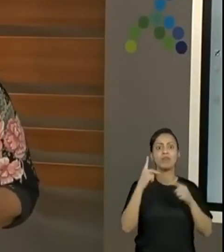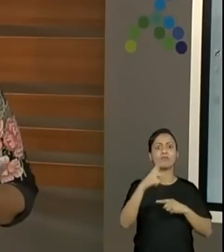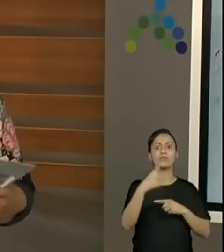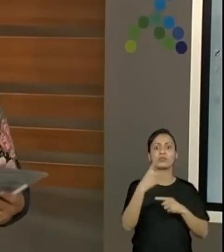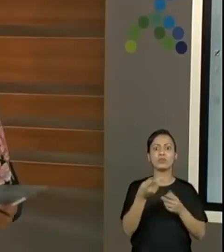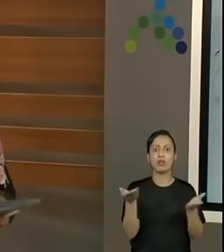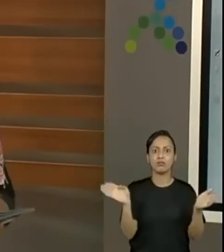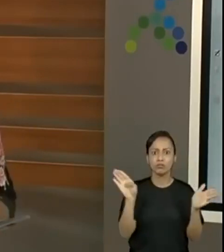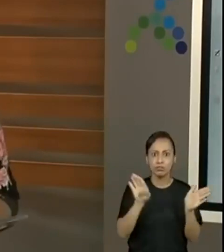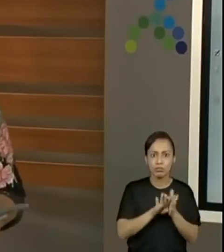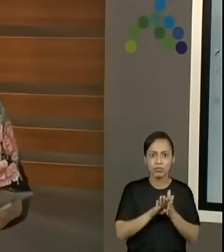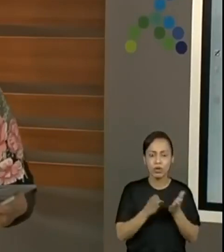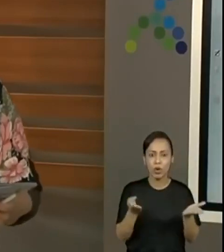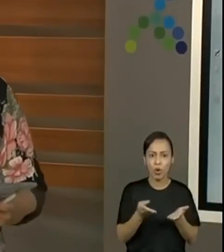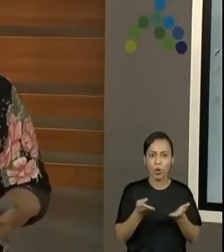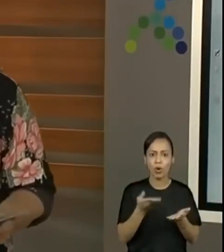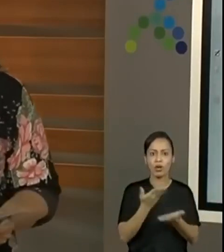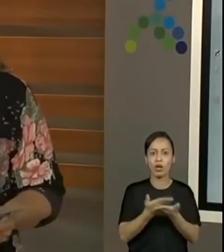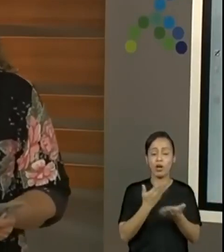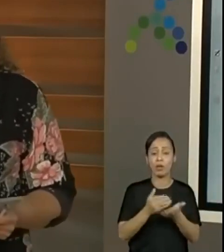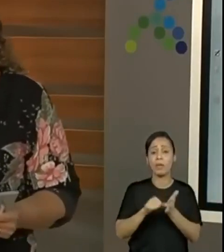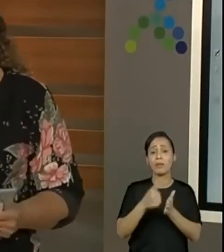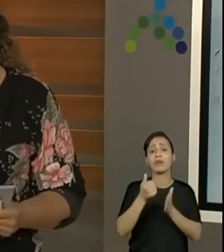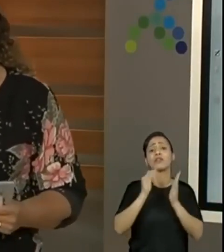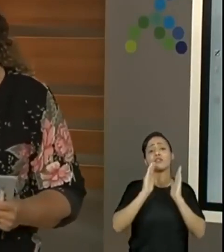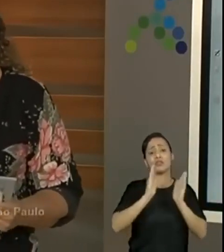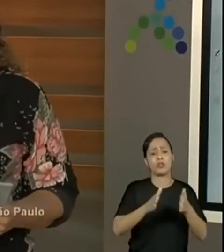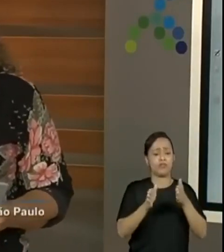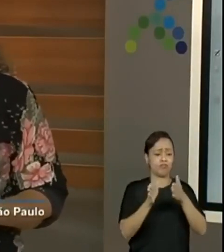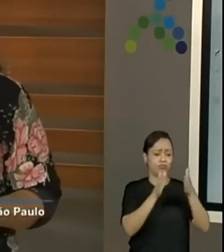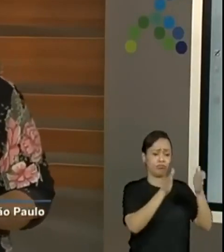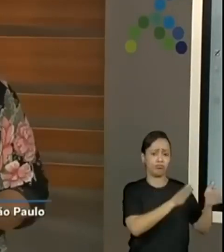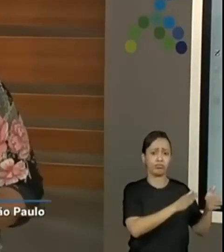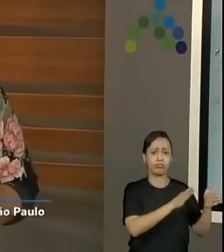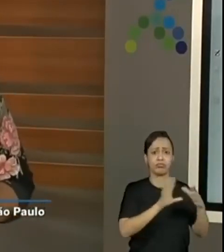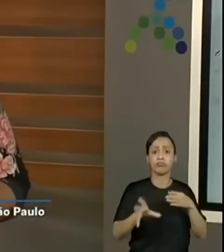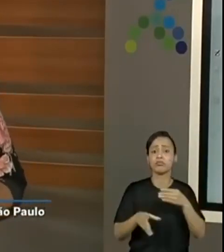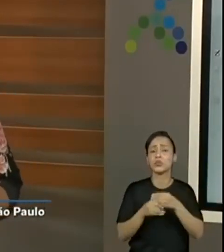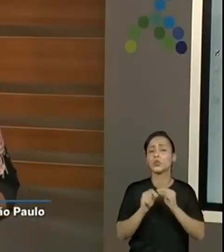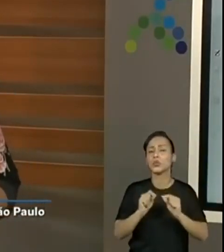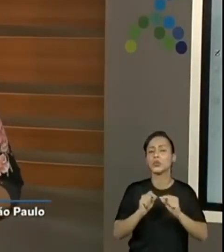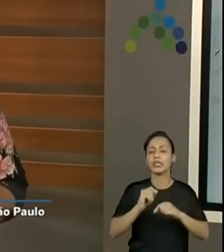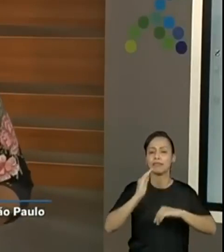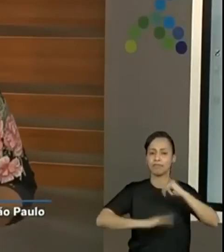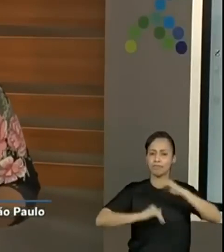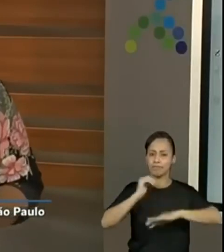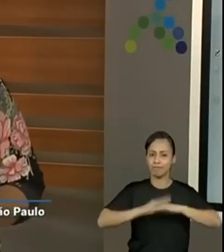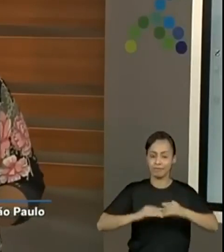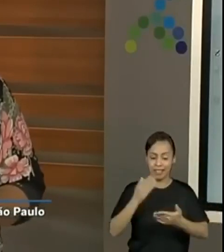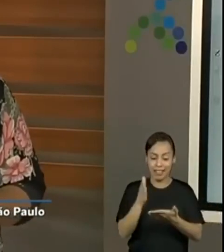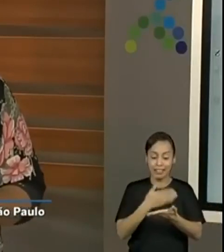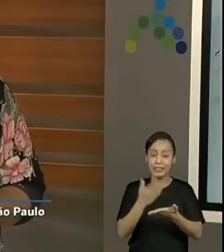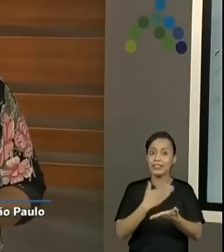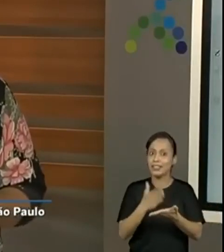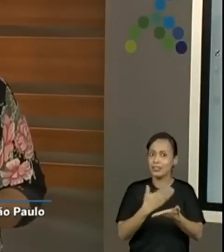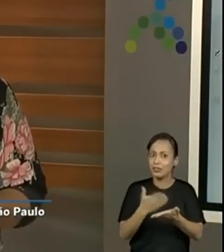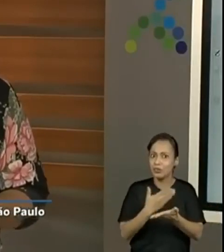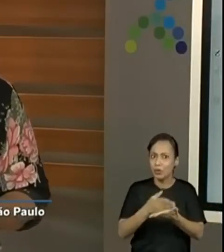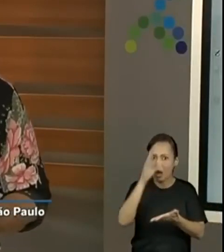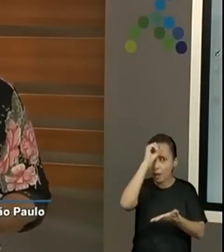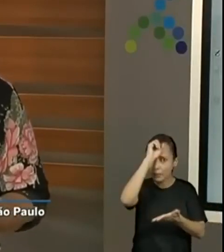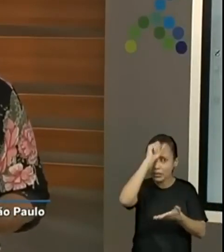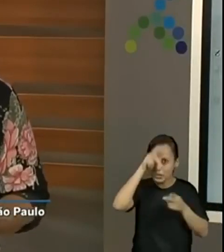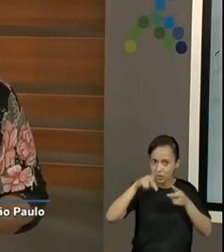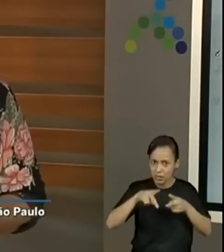agora, terminamos a primeira parte da nossa aula, nós estamos trabalhando com o material Aprender Sempre, sequência 2,